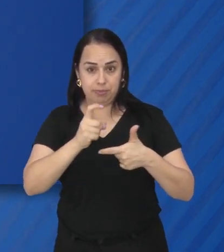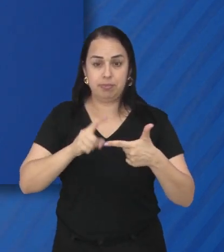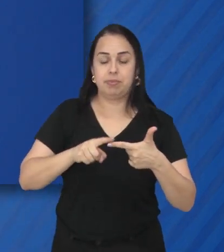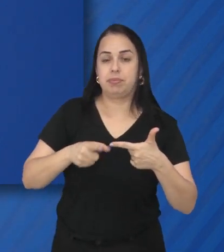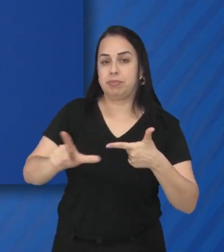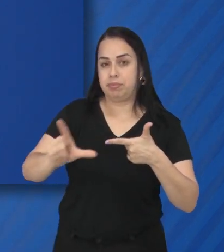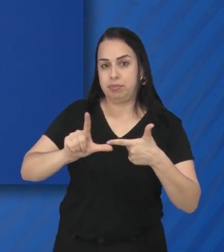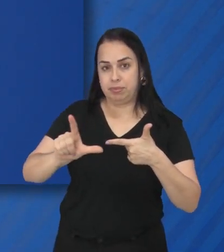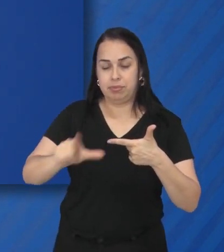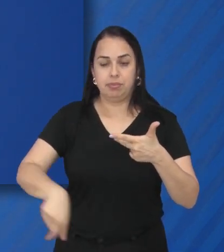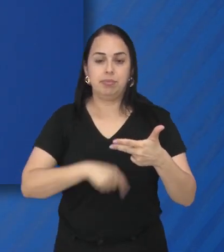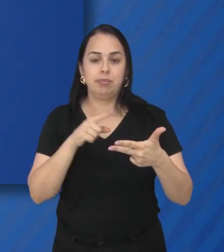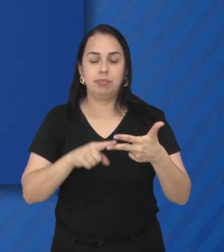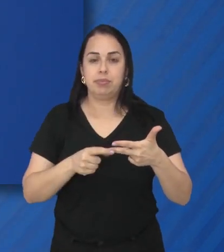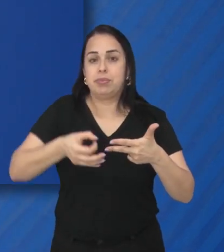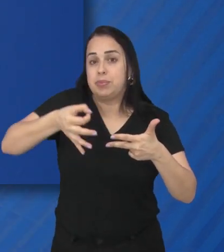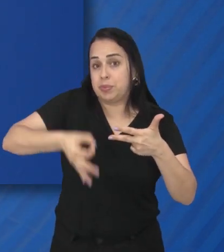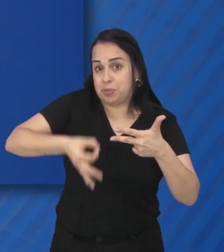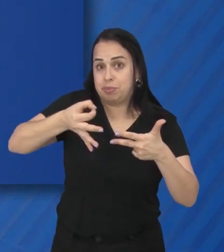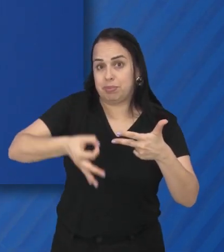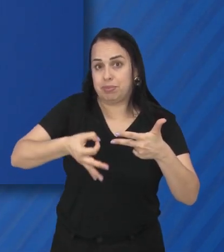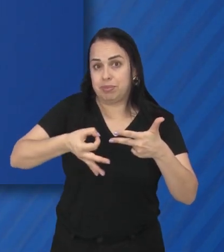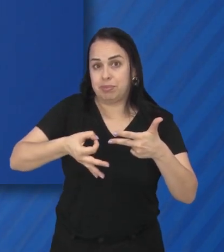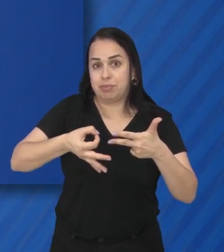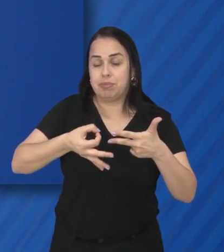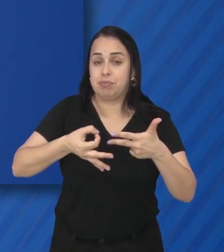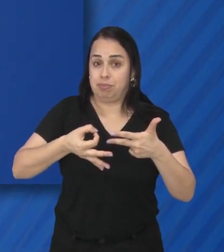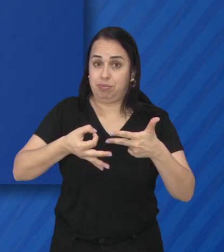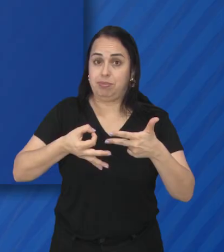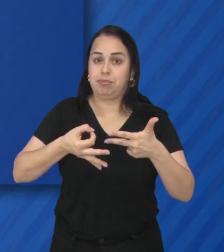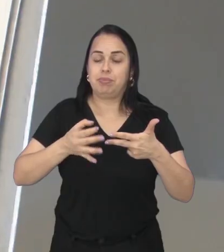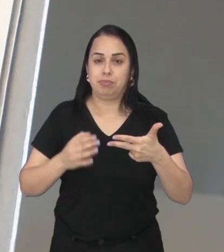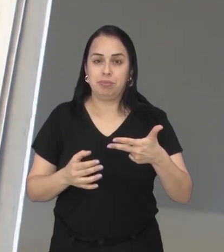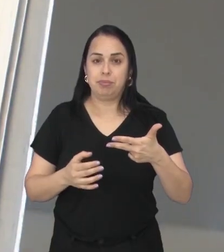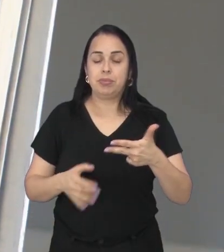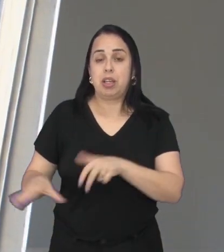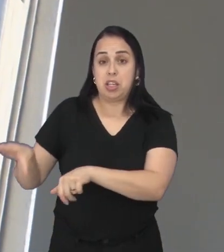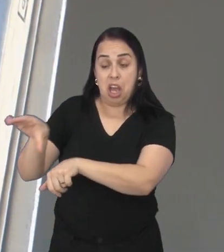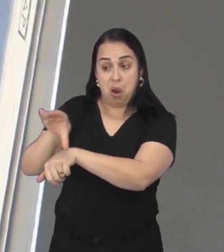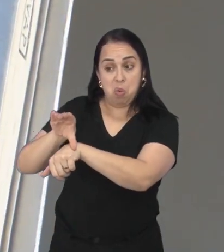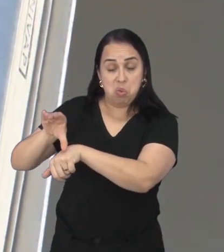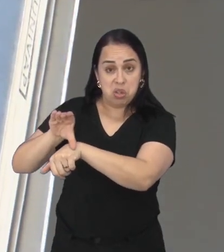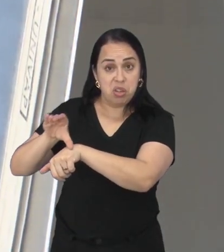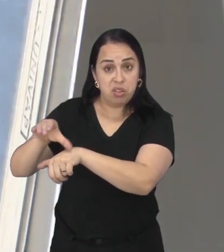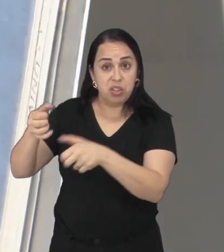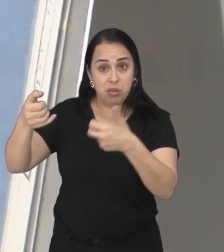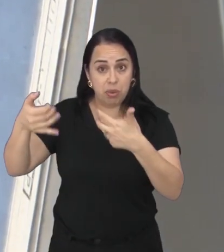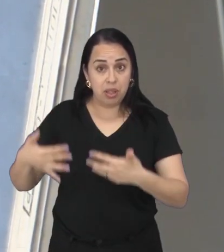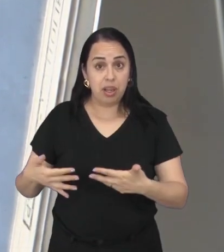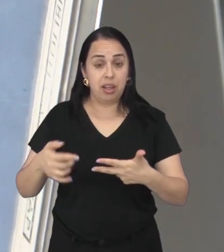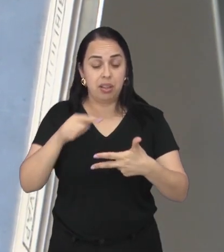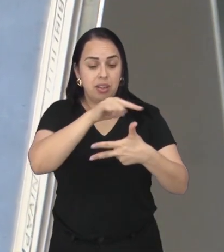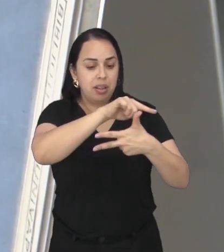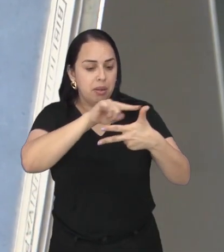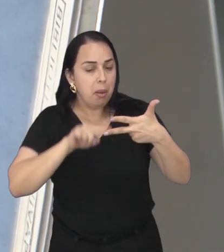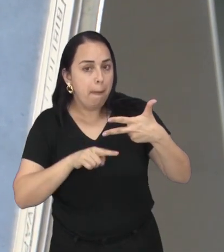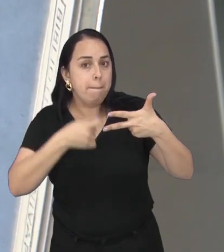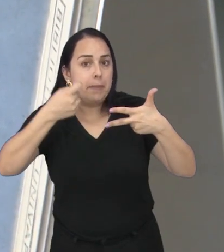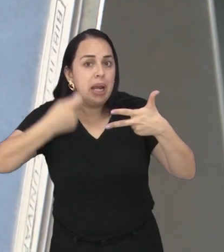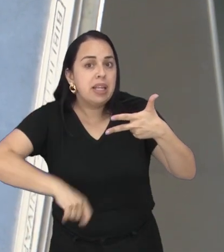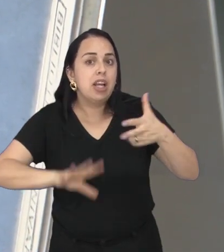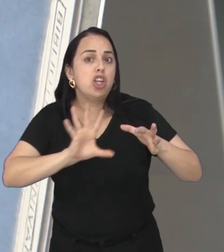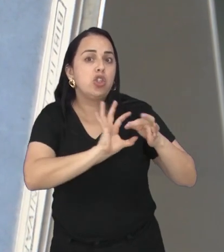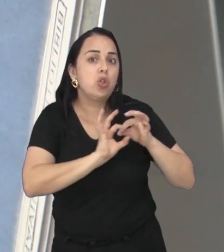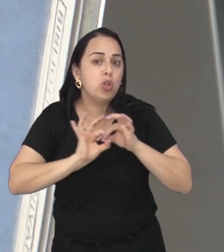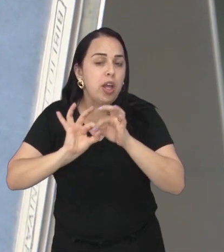esferas: executivo, legislativo e judiciário. De acordo com a Constituição, eles devem